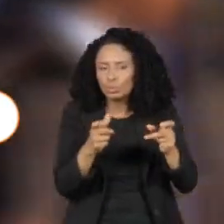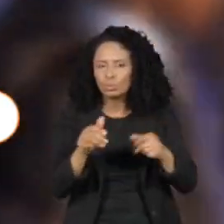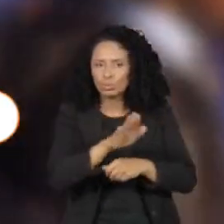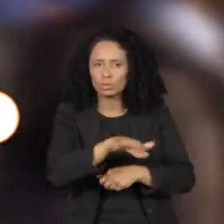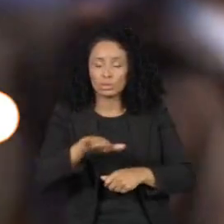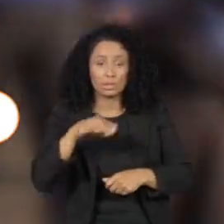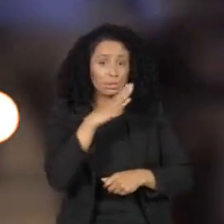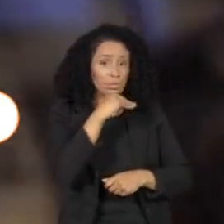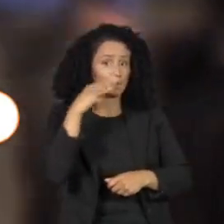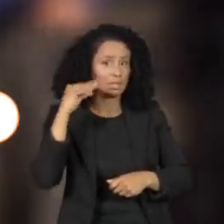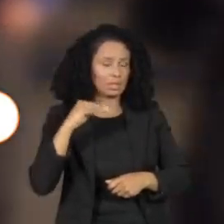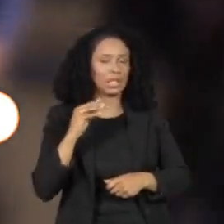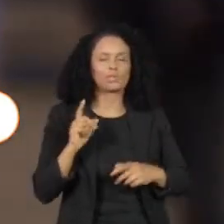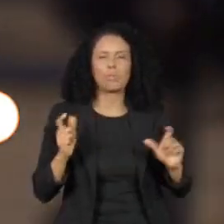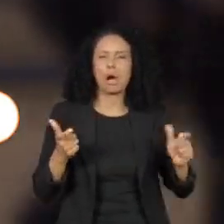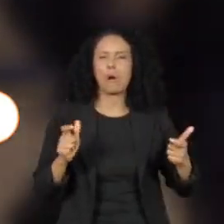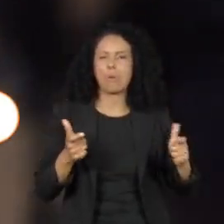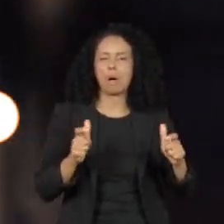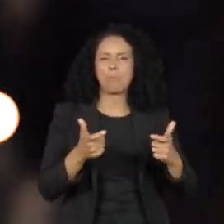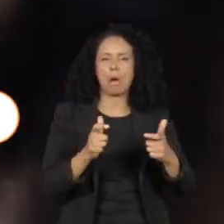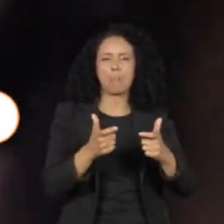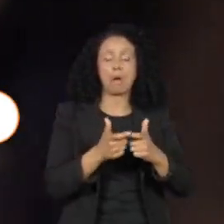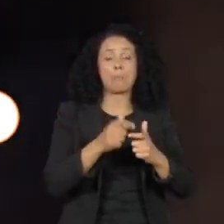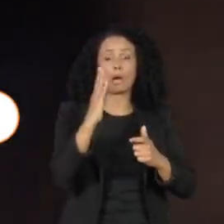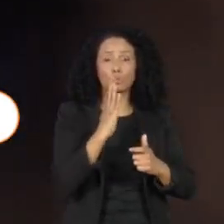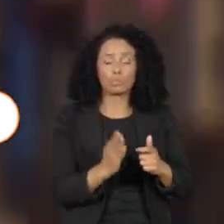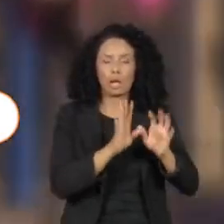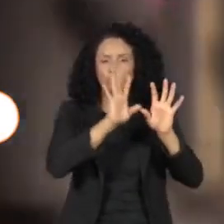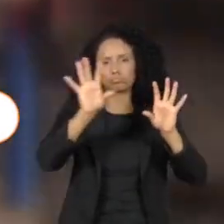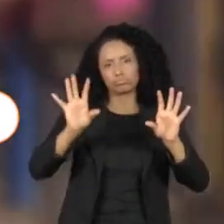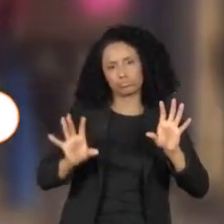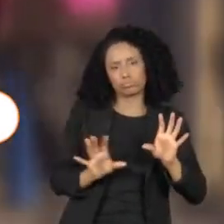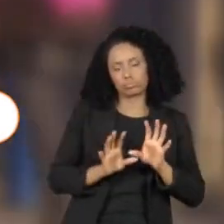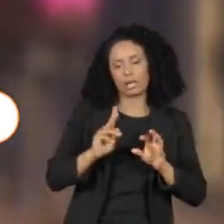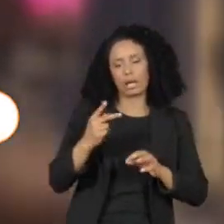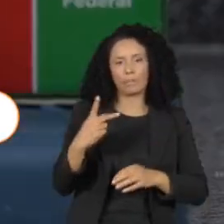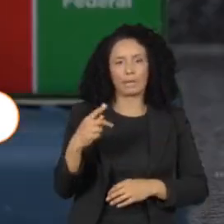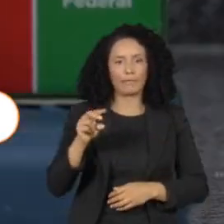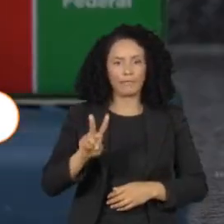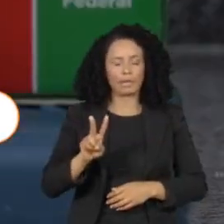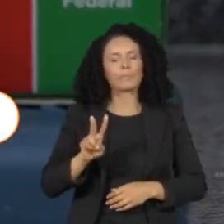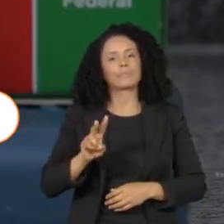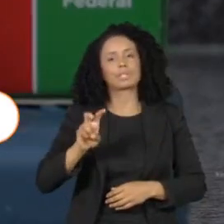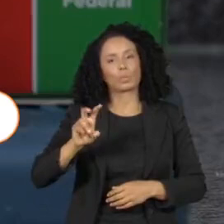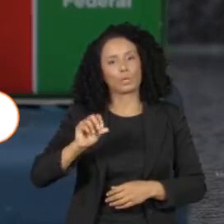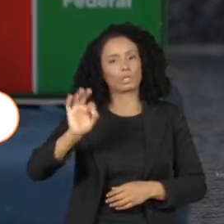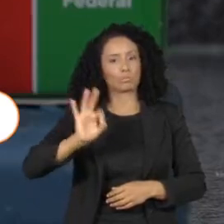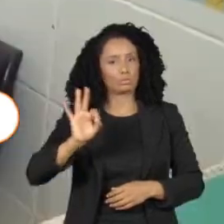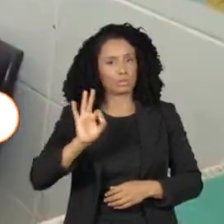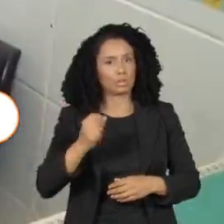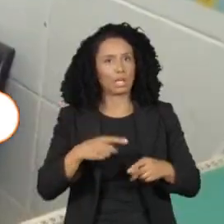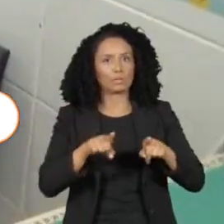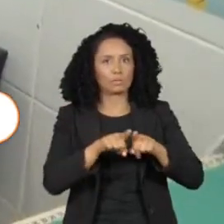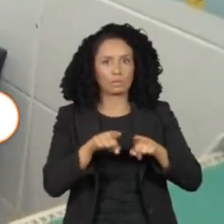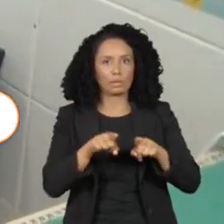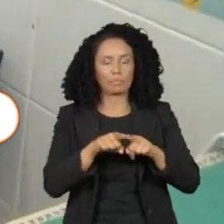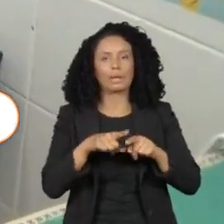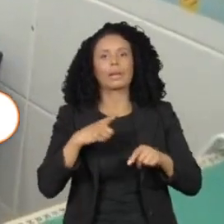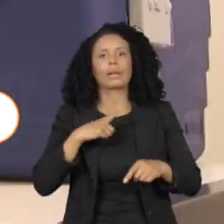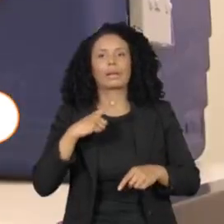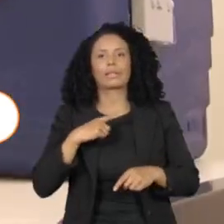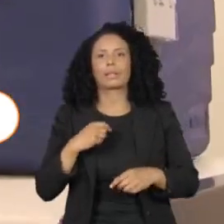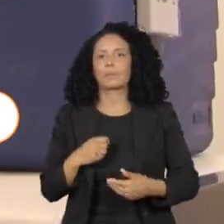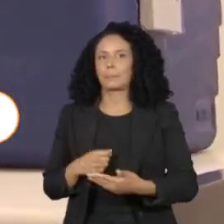e adolescentes está abaixo da média em todo o país. A de HPV está em 50% e da meningo ACWY